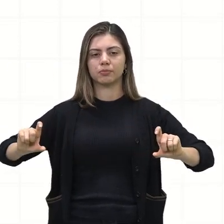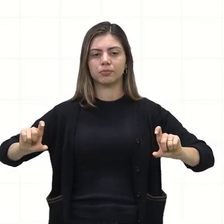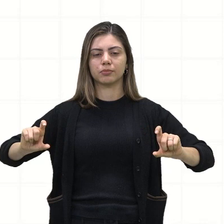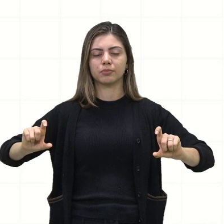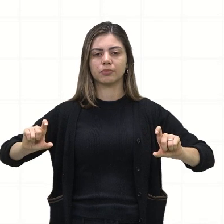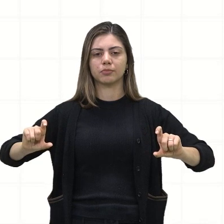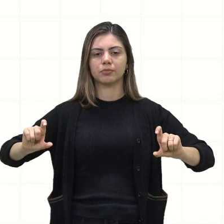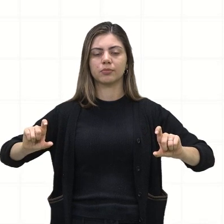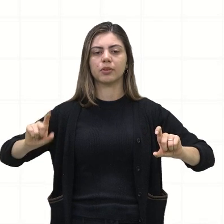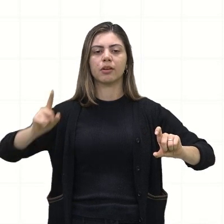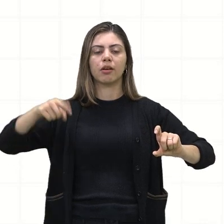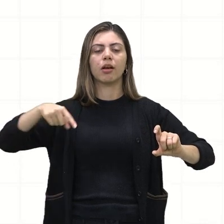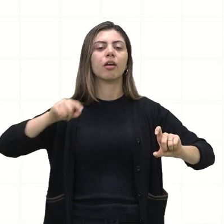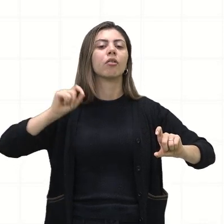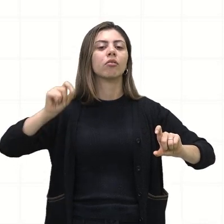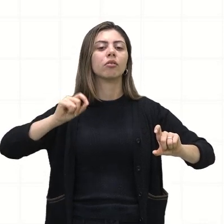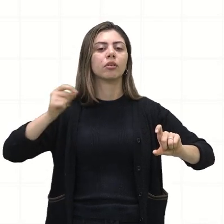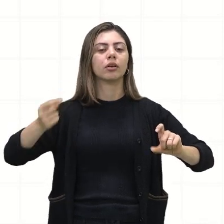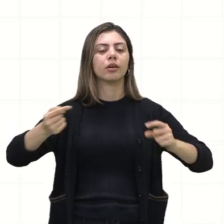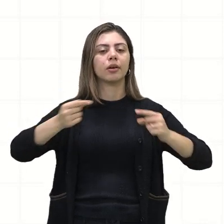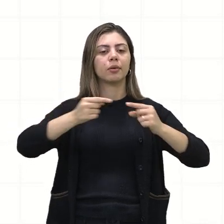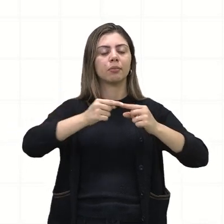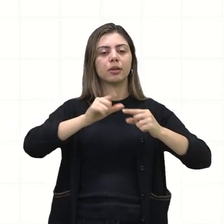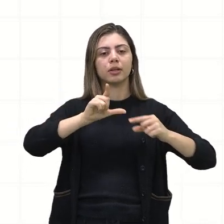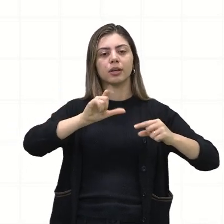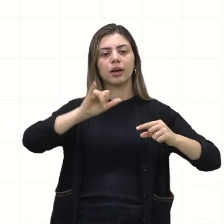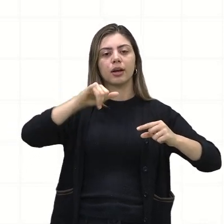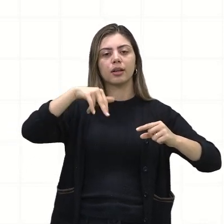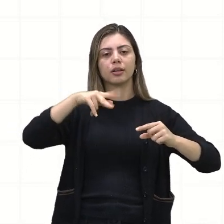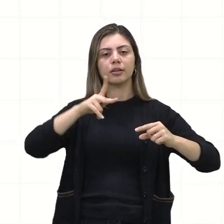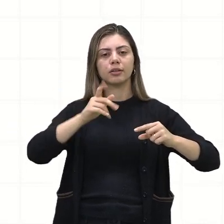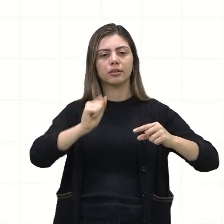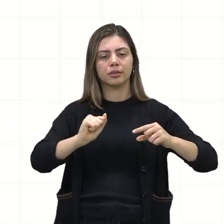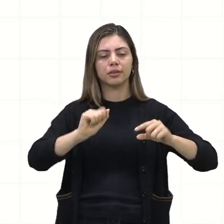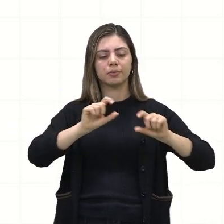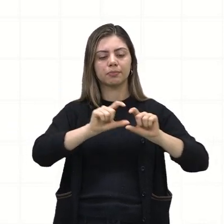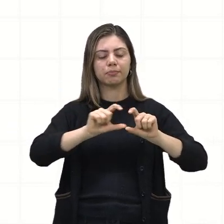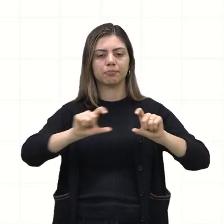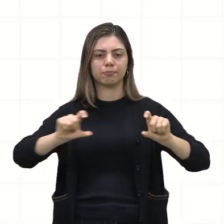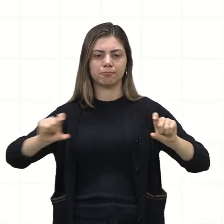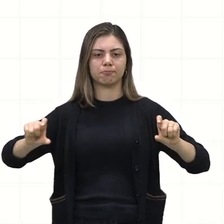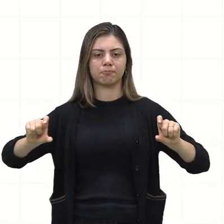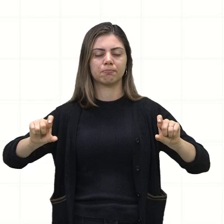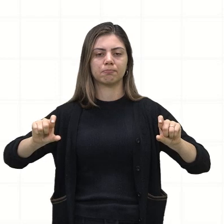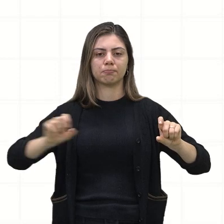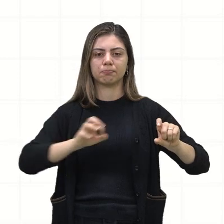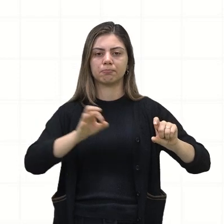nós chamamos de linhas, tá? De linhas.